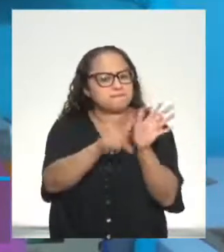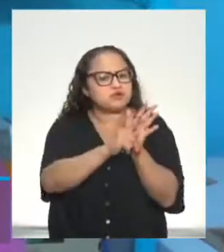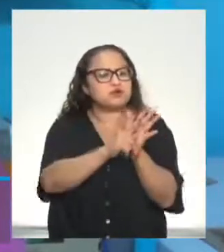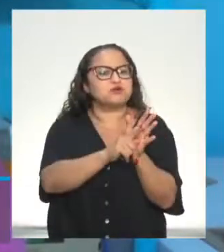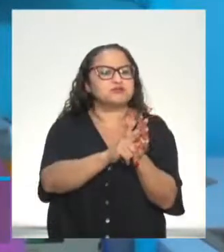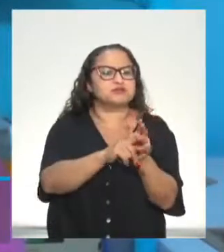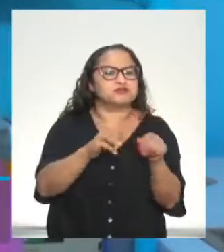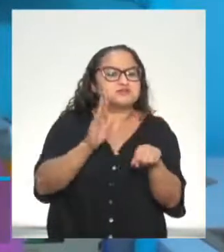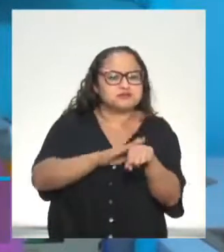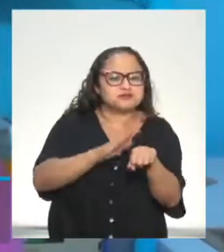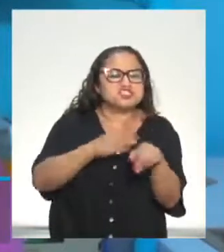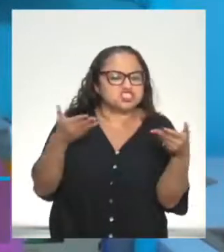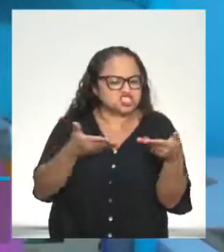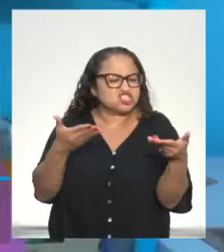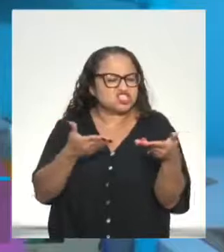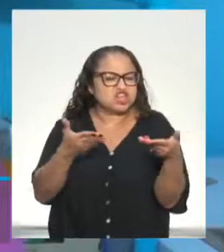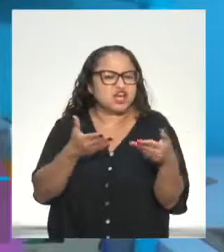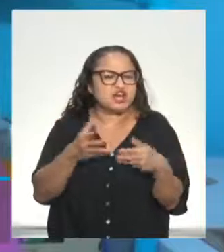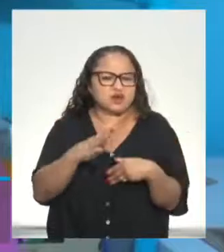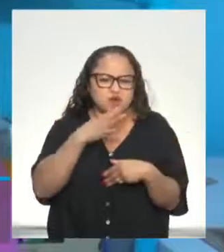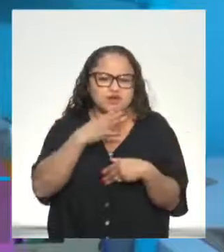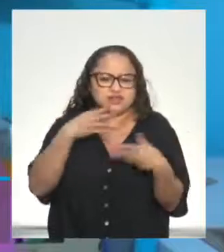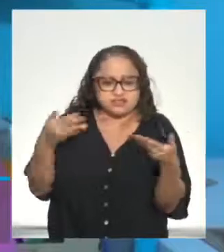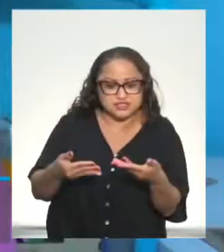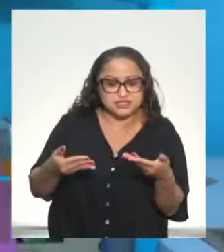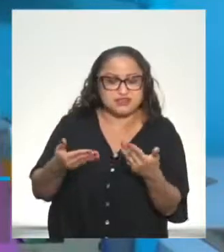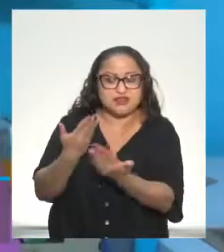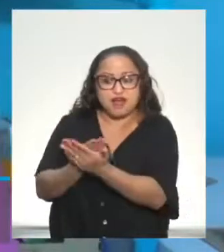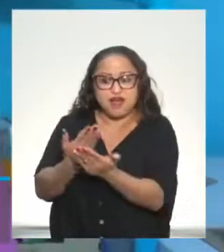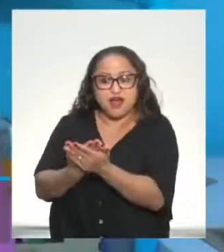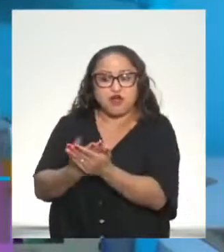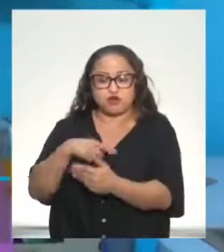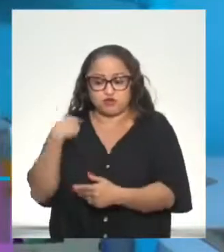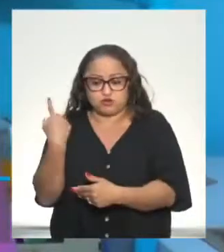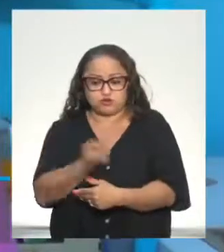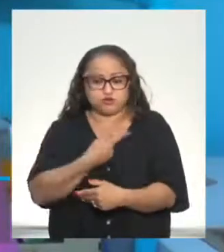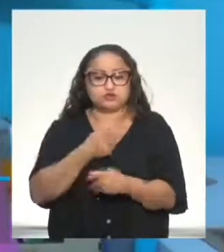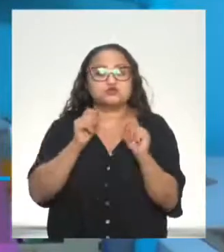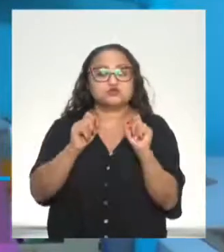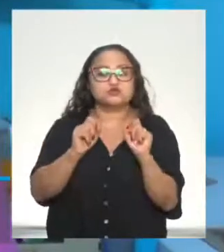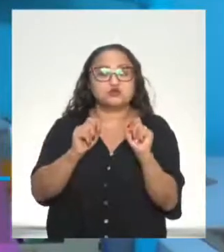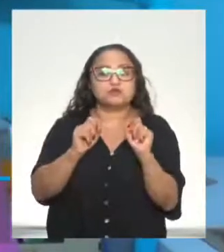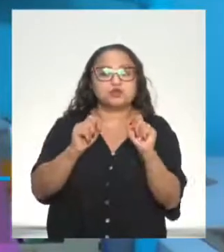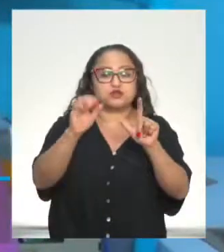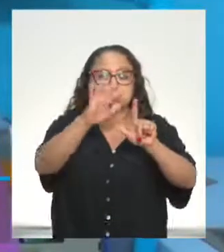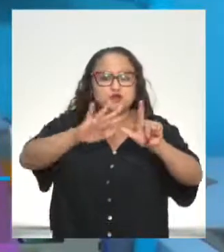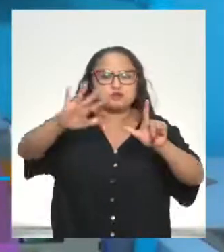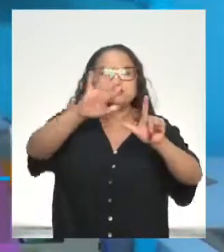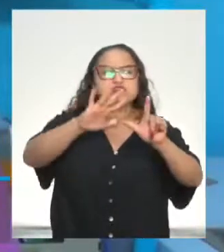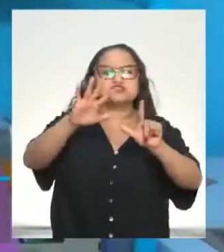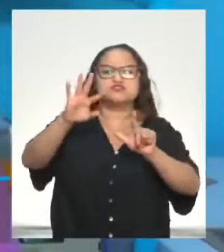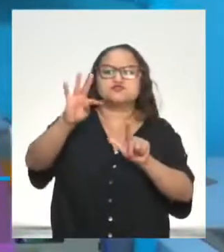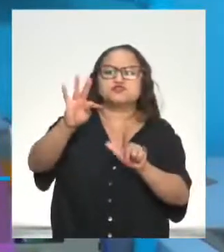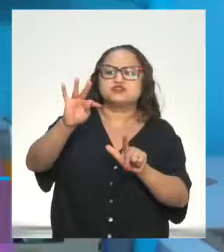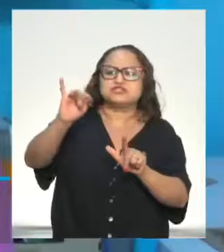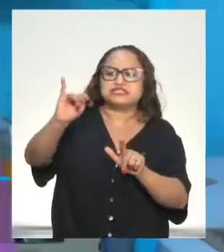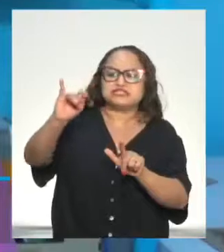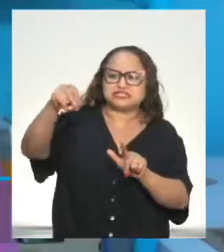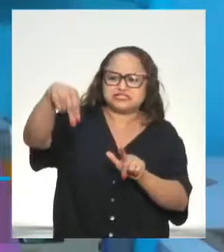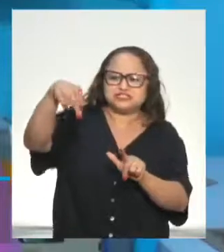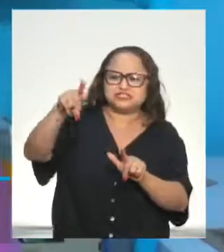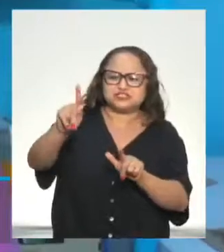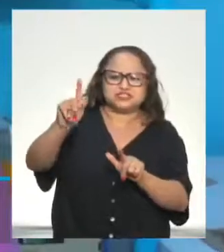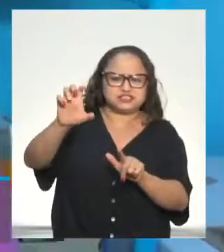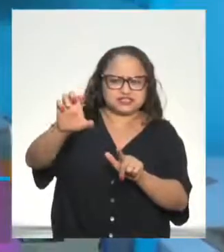de prototipagem e fabricação digital e teve uma aula conosco aqui sobre o Tinkercad e adorou a impressora 3D. Então,